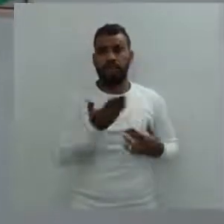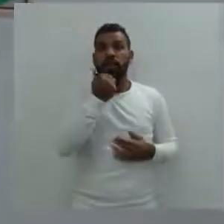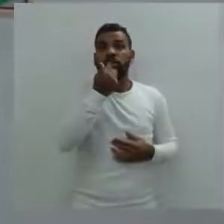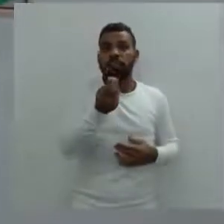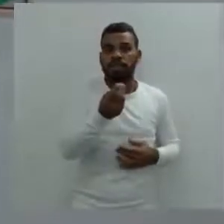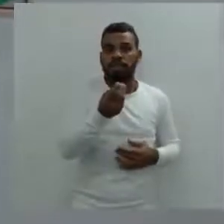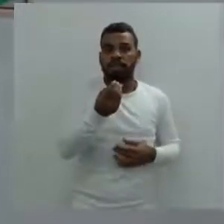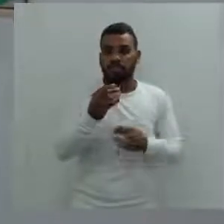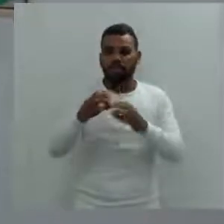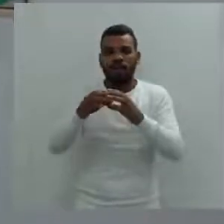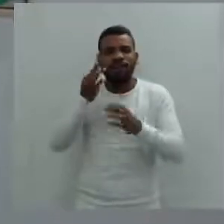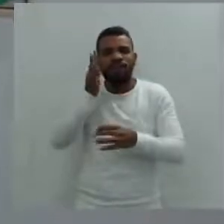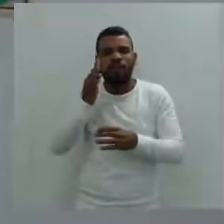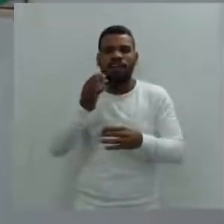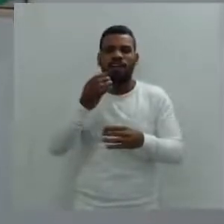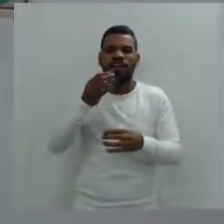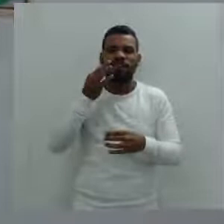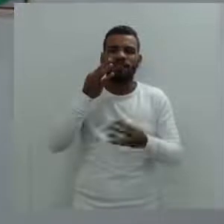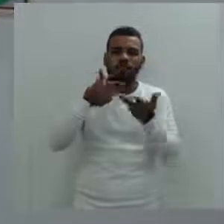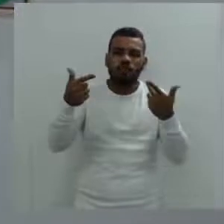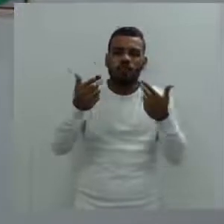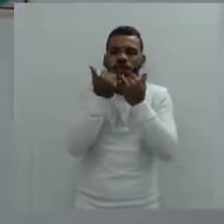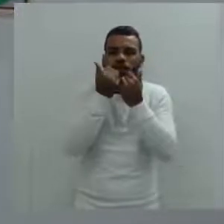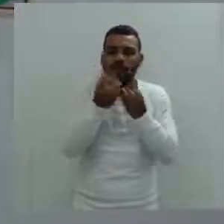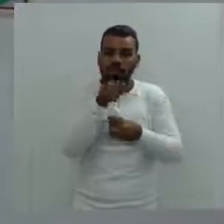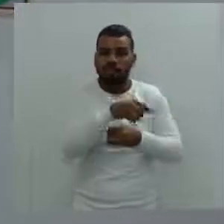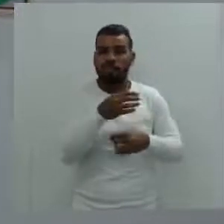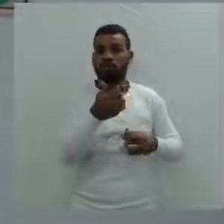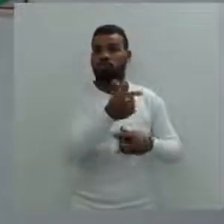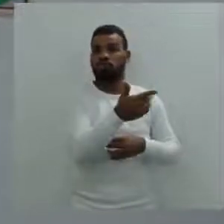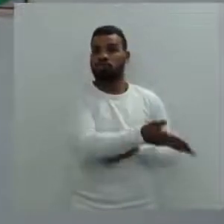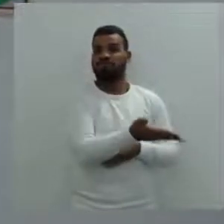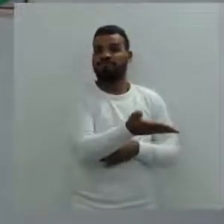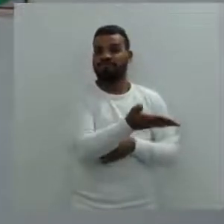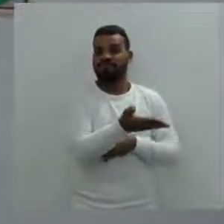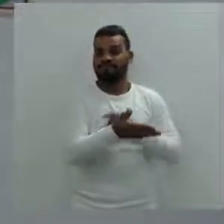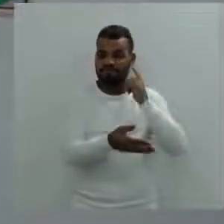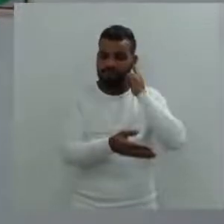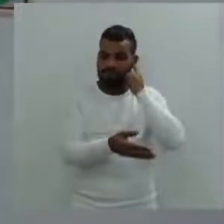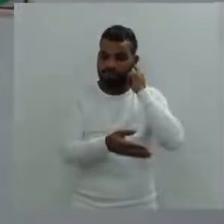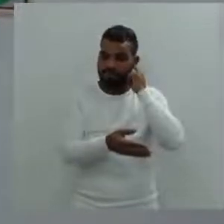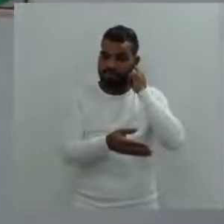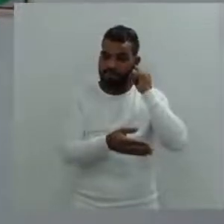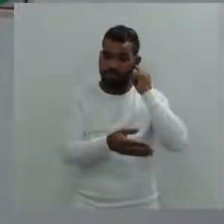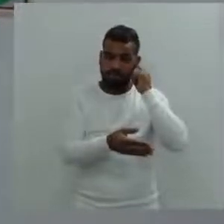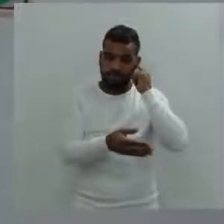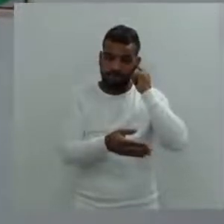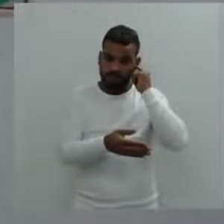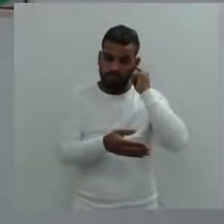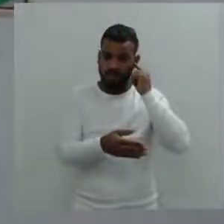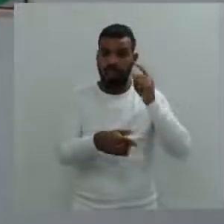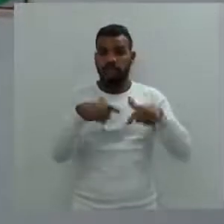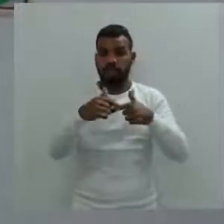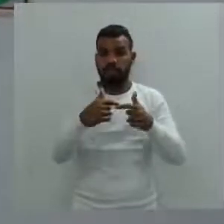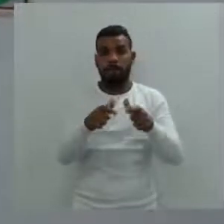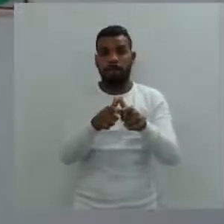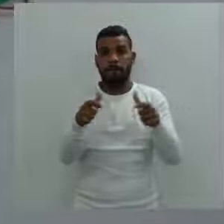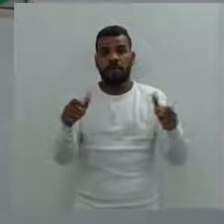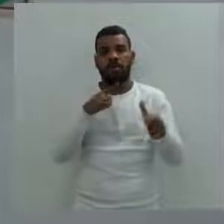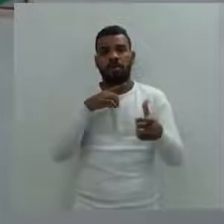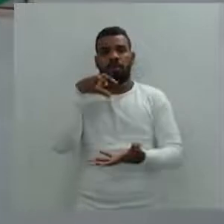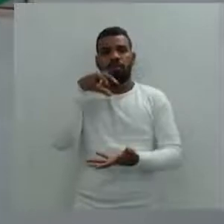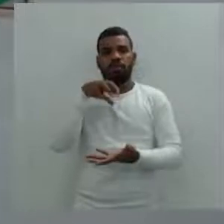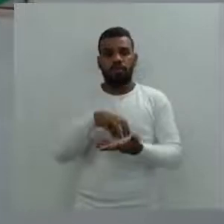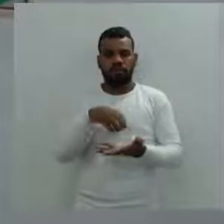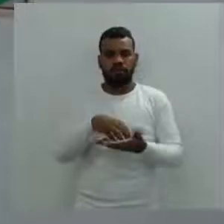se não tiver o agricultor, se não tiver a zona rural? Entendeu? Mas a quantidade maior de emprego vai estar nos